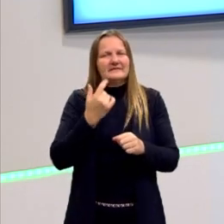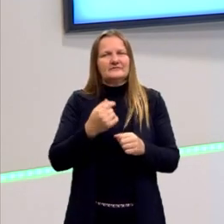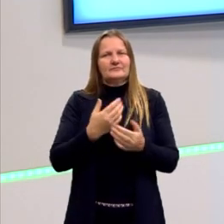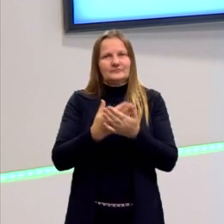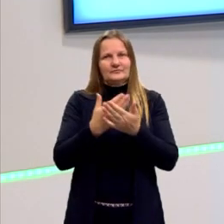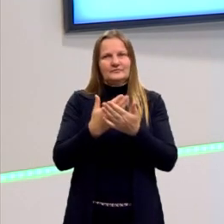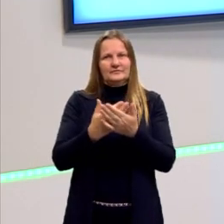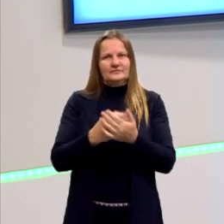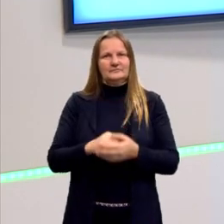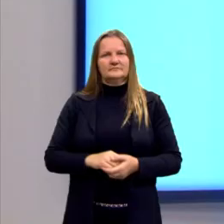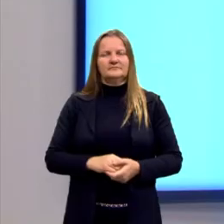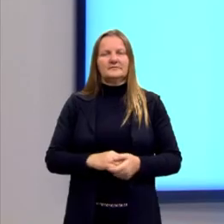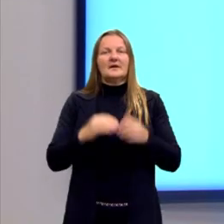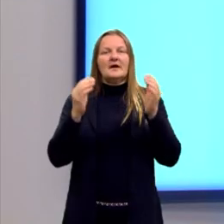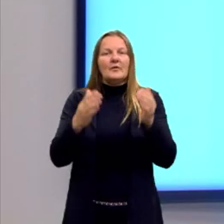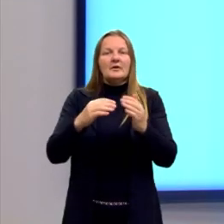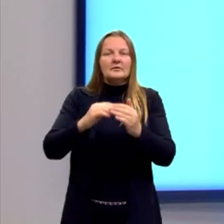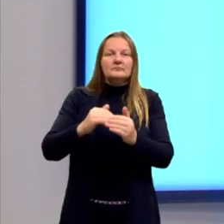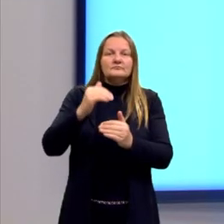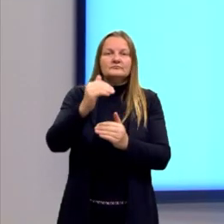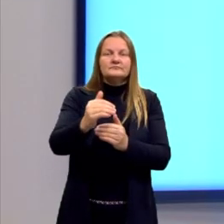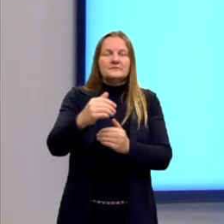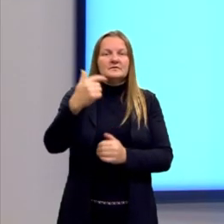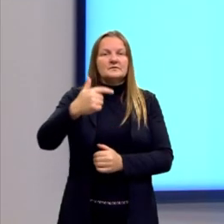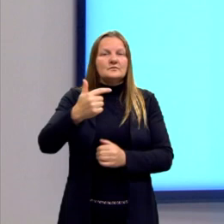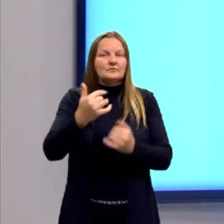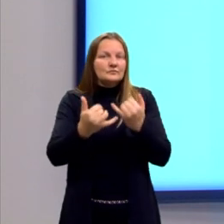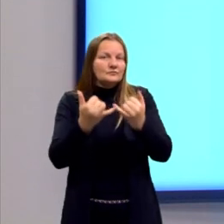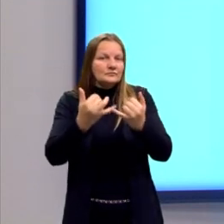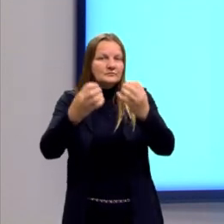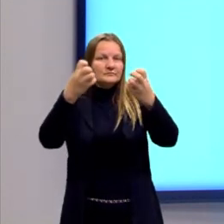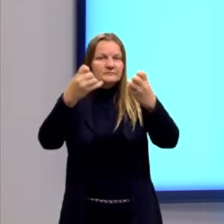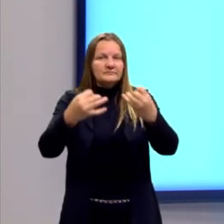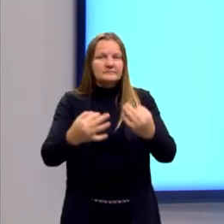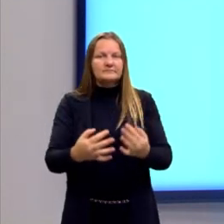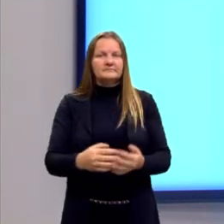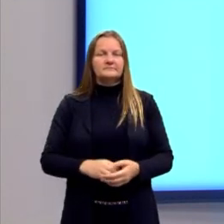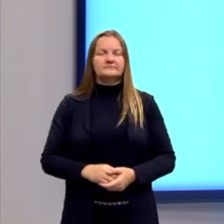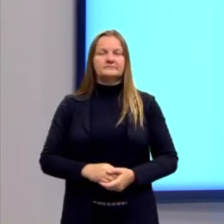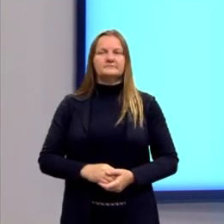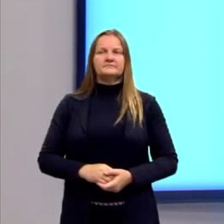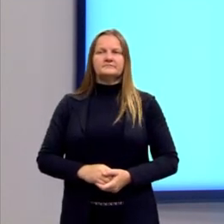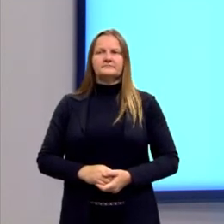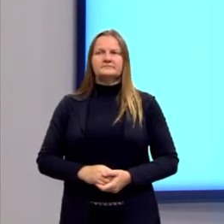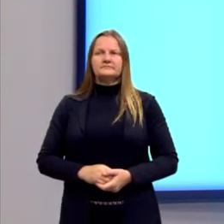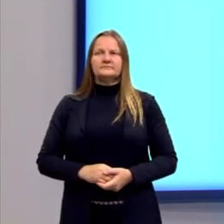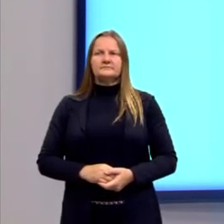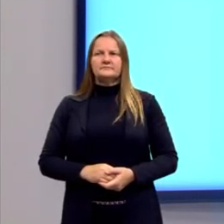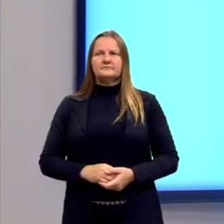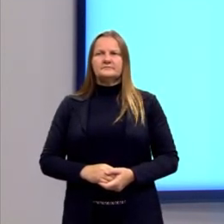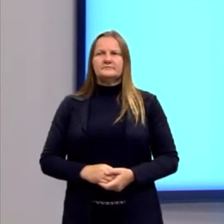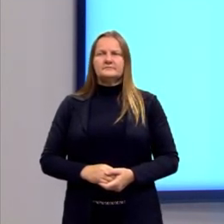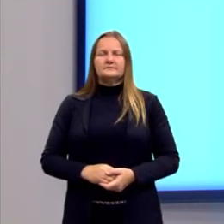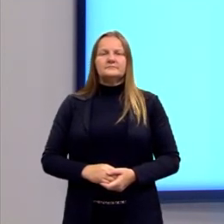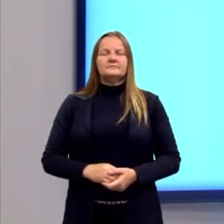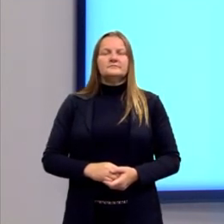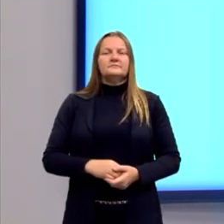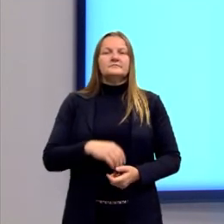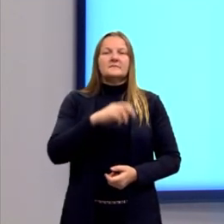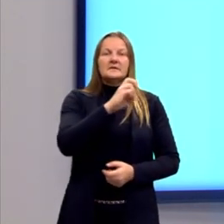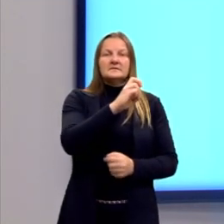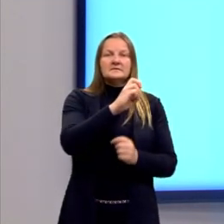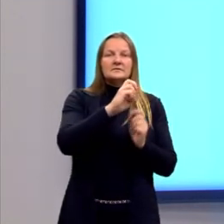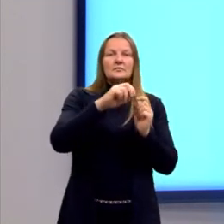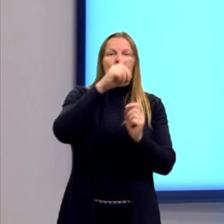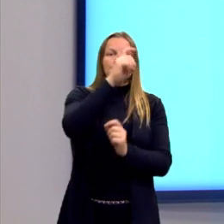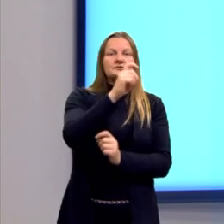estudamos e agora eu trouxe o segundo exemplo que eu tinha dito para vocês então nós temos cinco